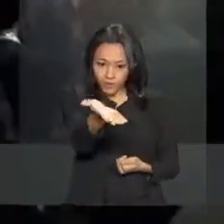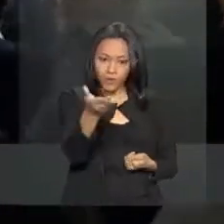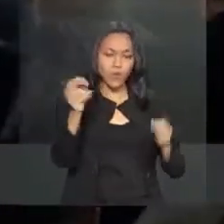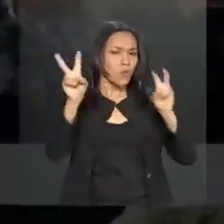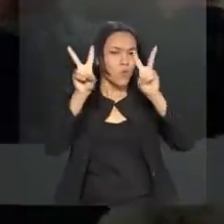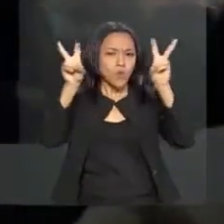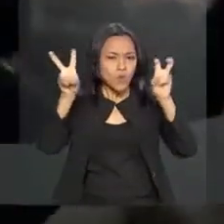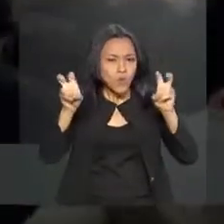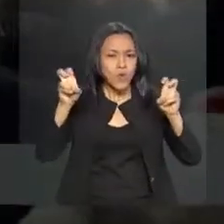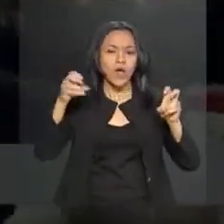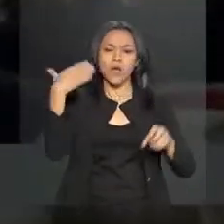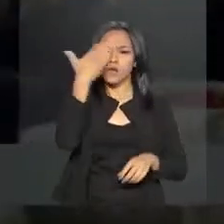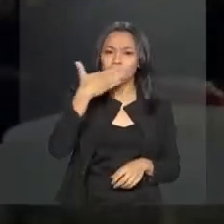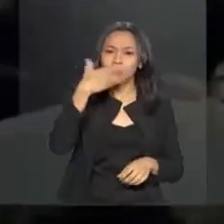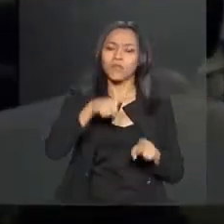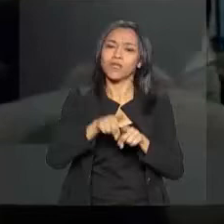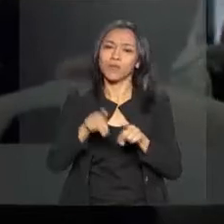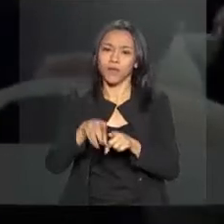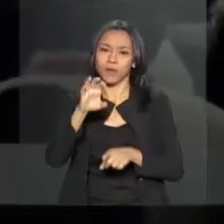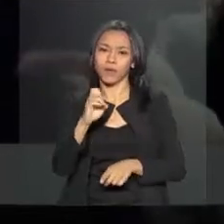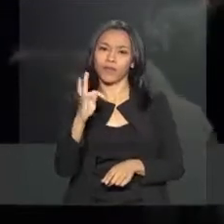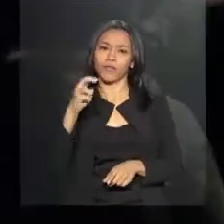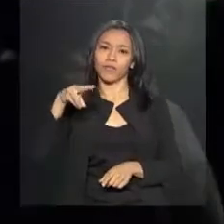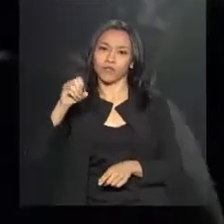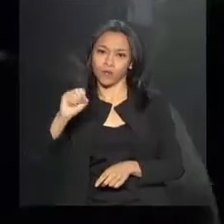sobre açúcar e etanol.